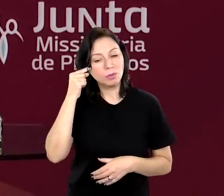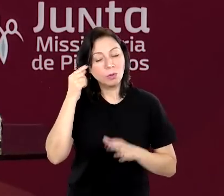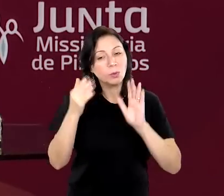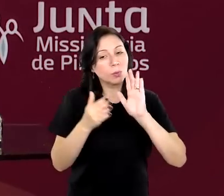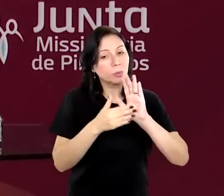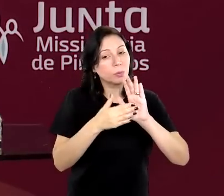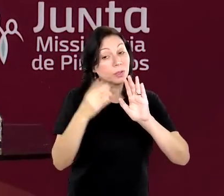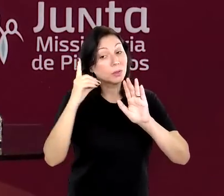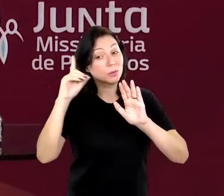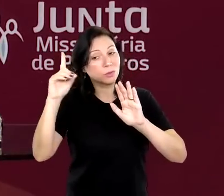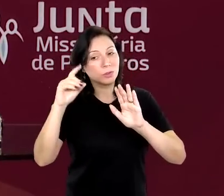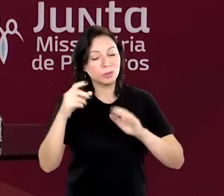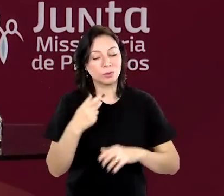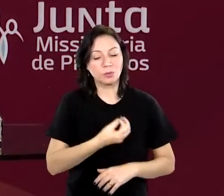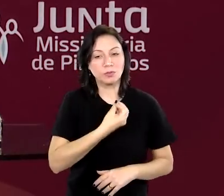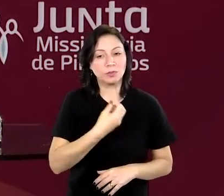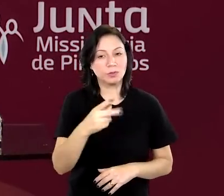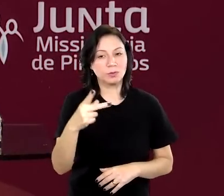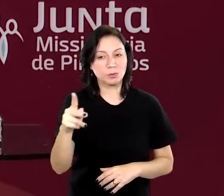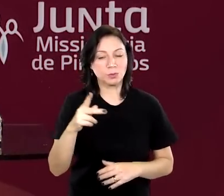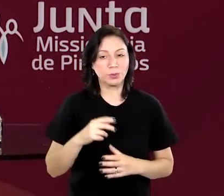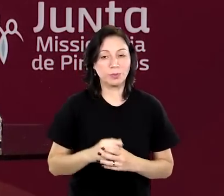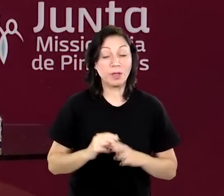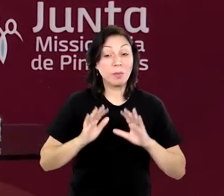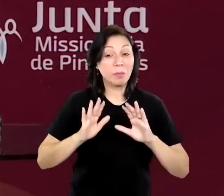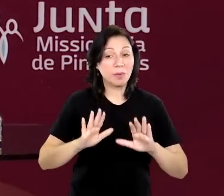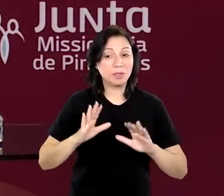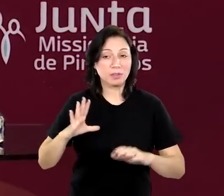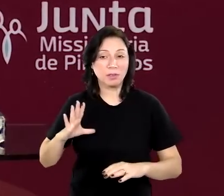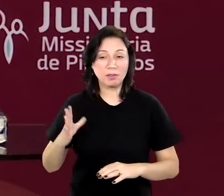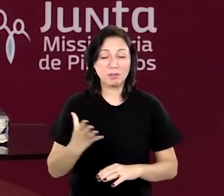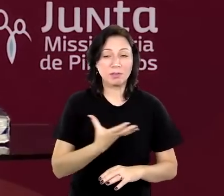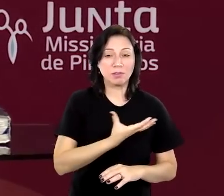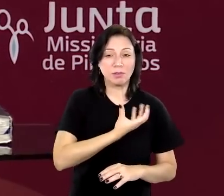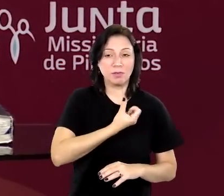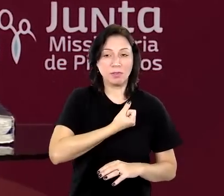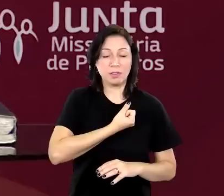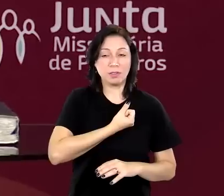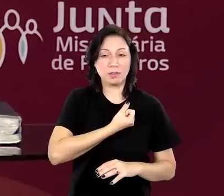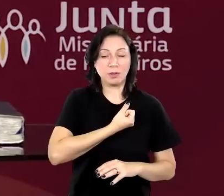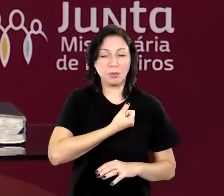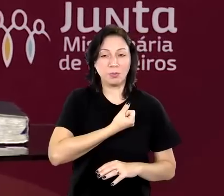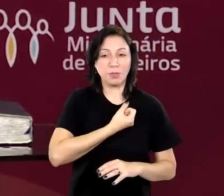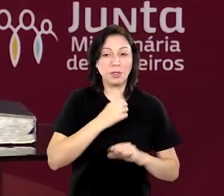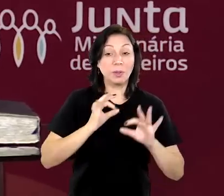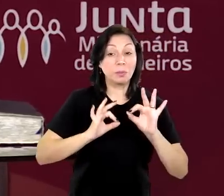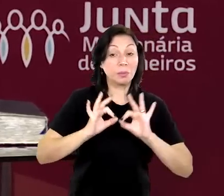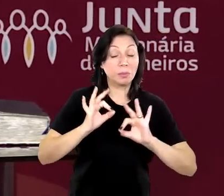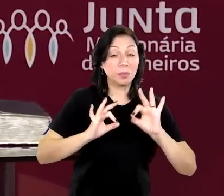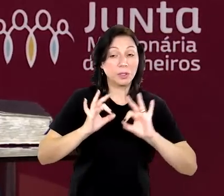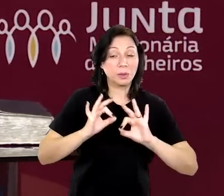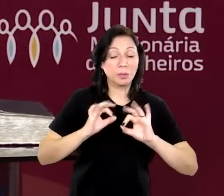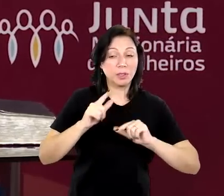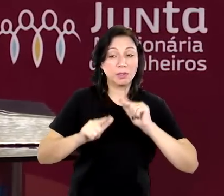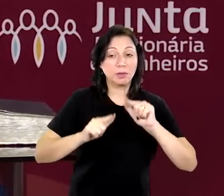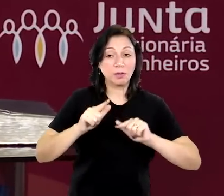mas a salvação pela graça prepara-nos boas obras para que andemos nela.